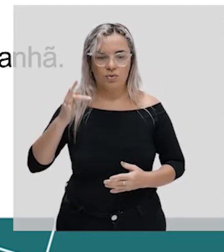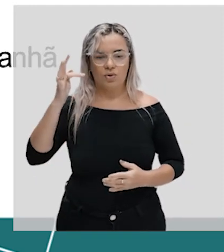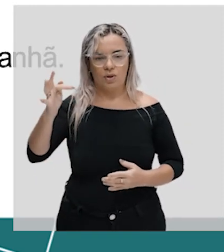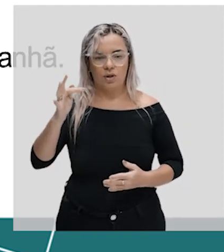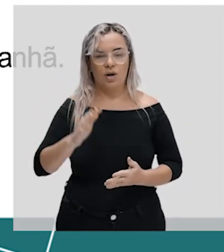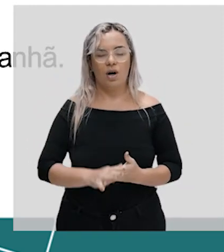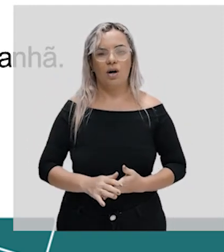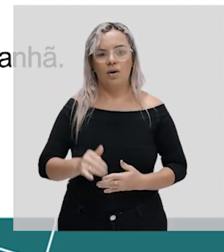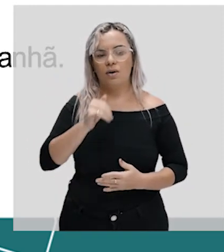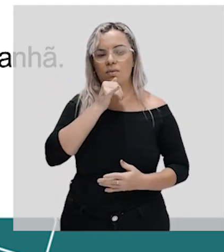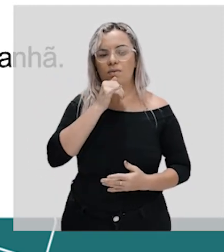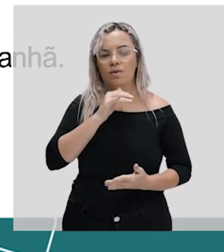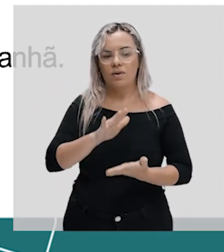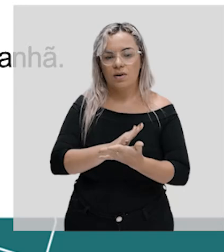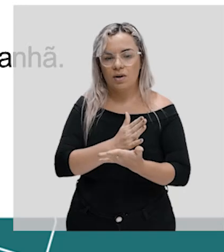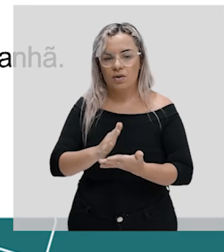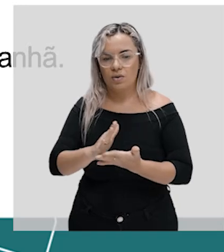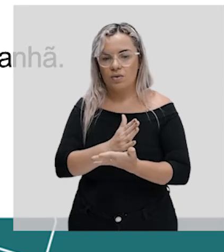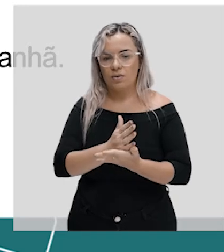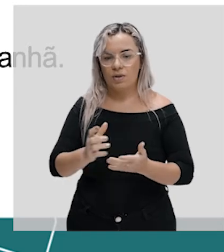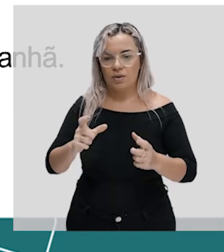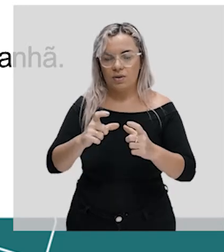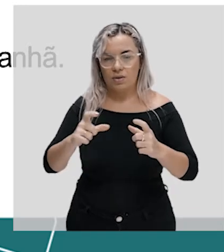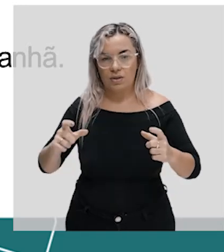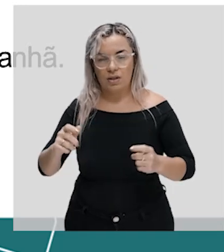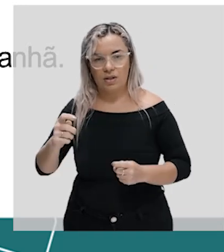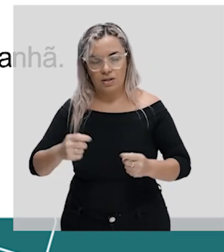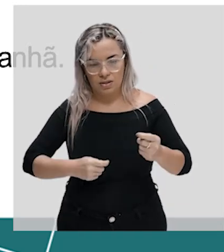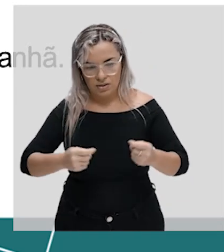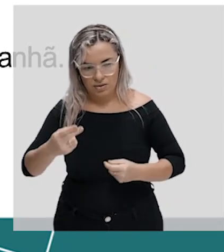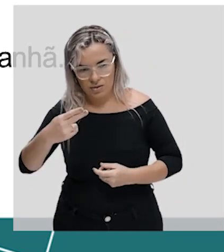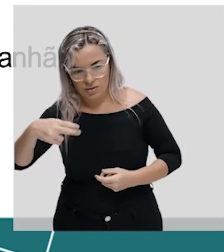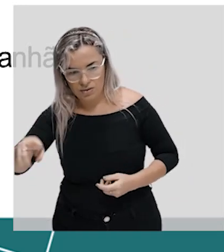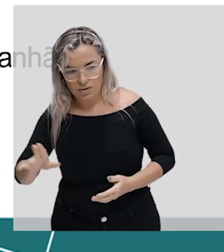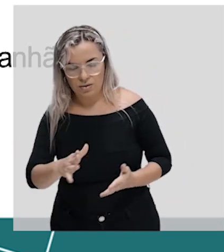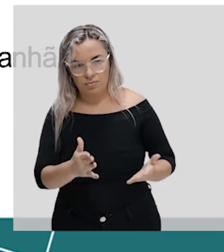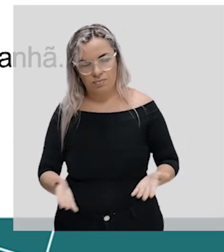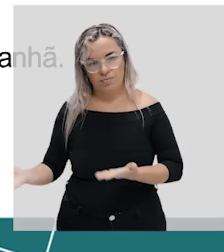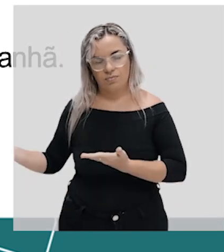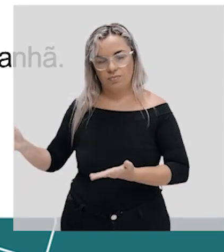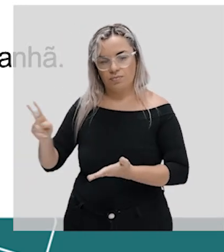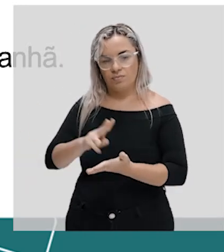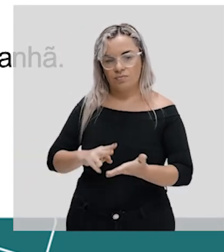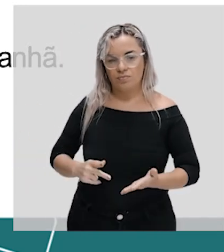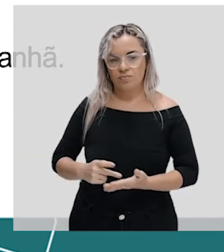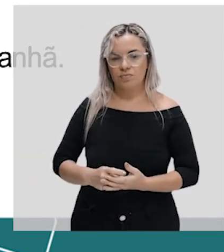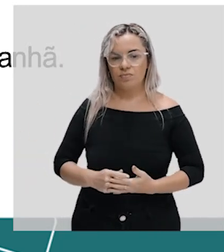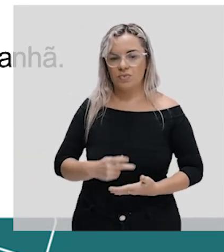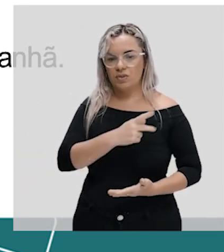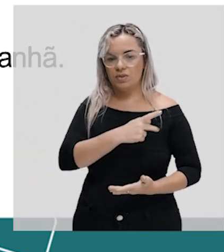aula. Olha alguns exemplos aqui de regência. Ó. O presidente apresentou um parecer desfavorável ao.